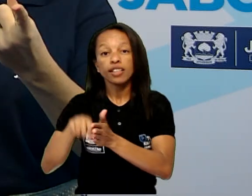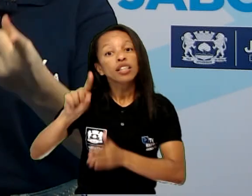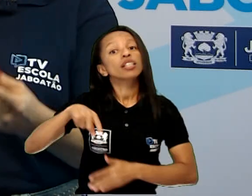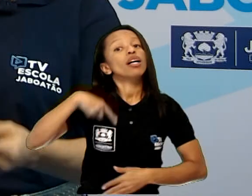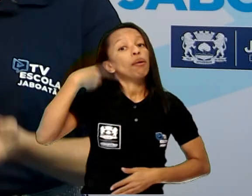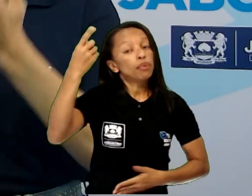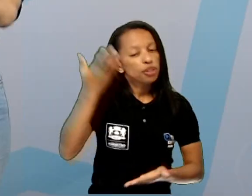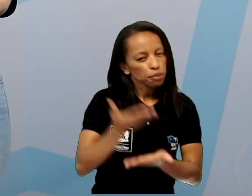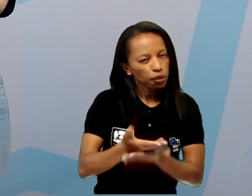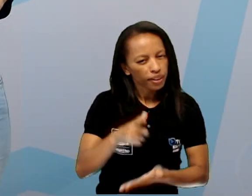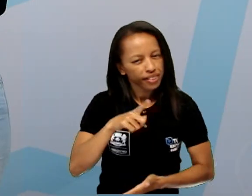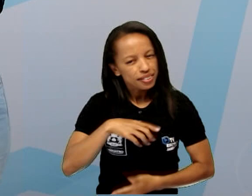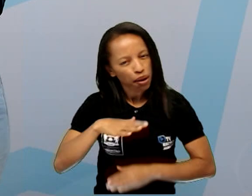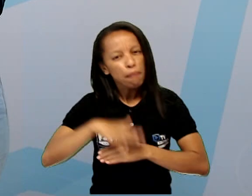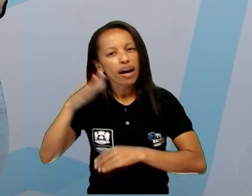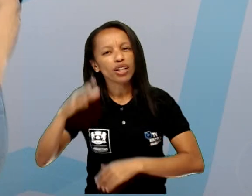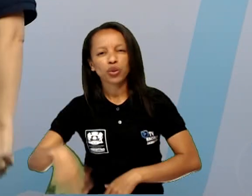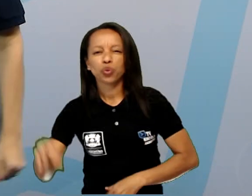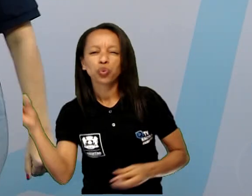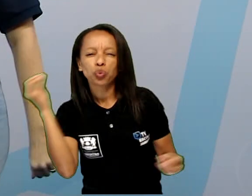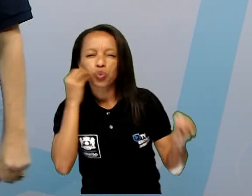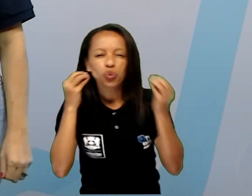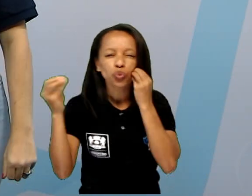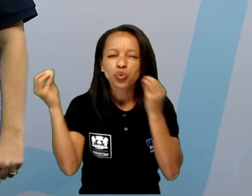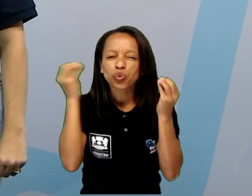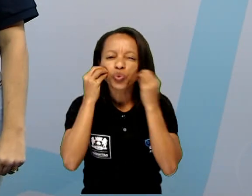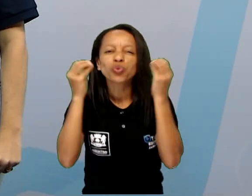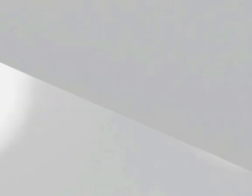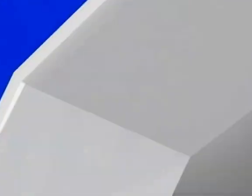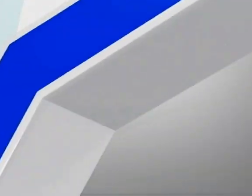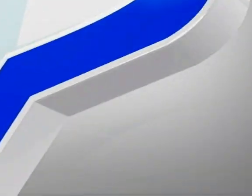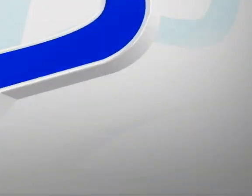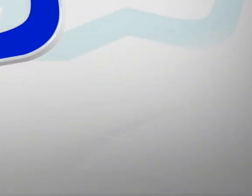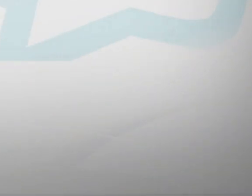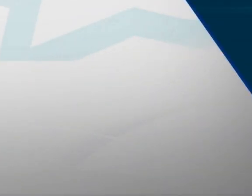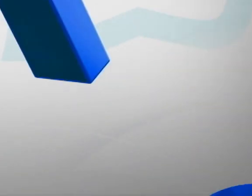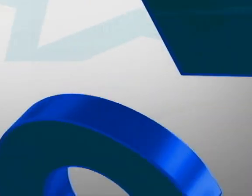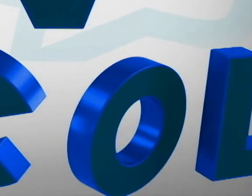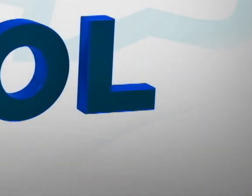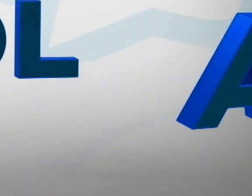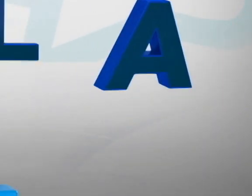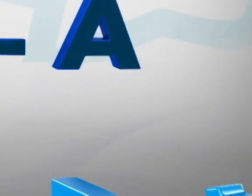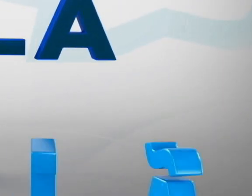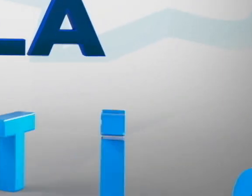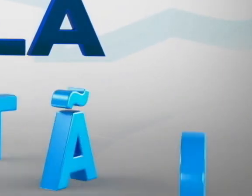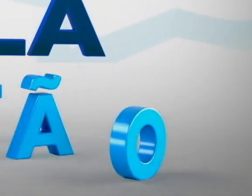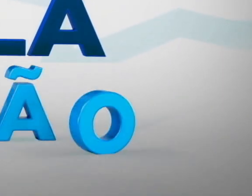próxima aula tem mais. Um beijo!